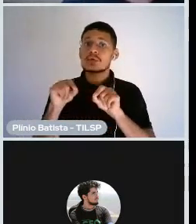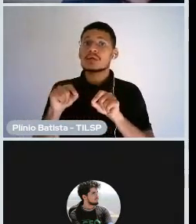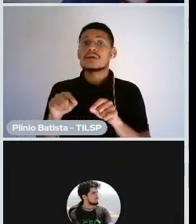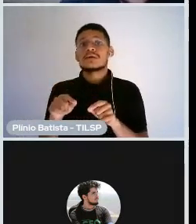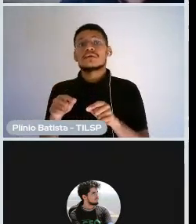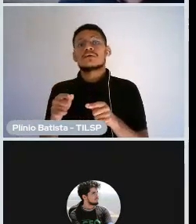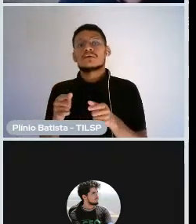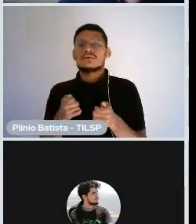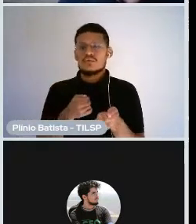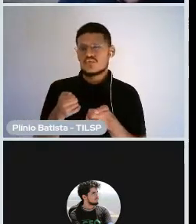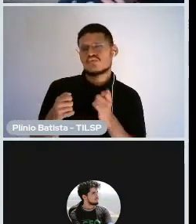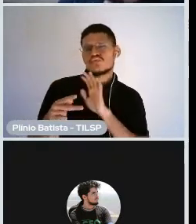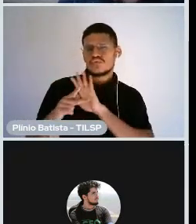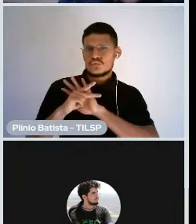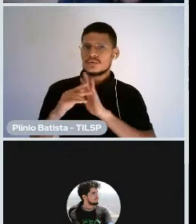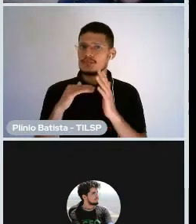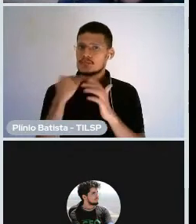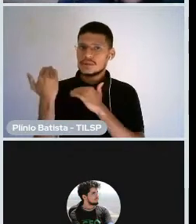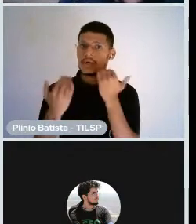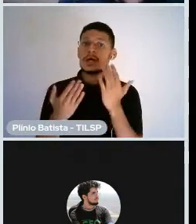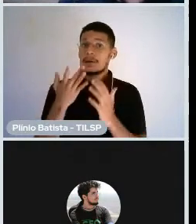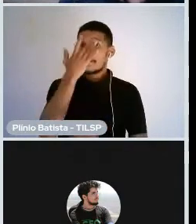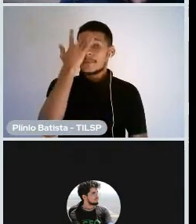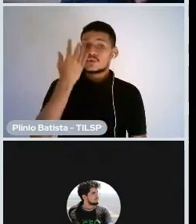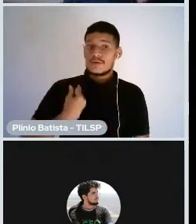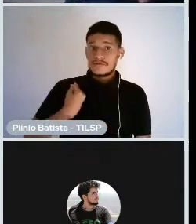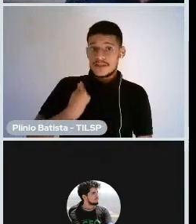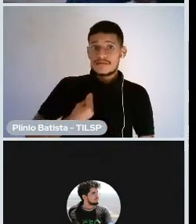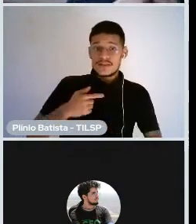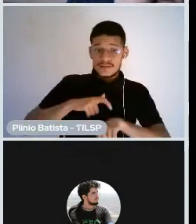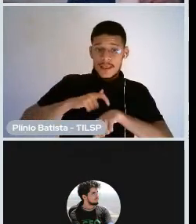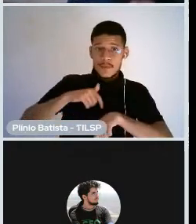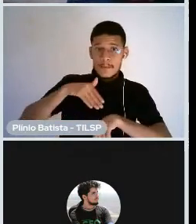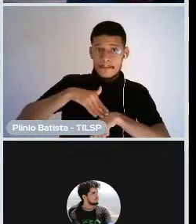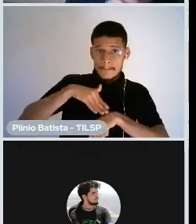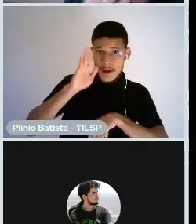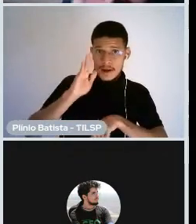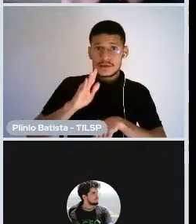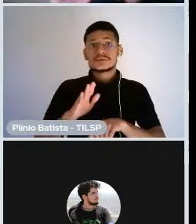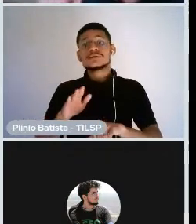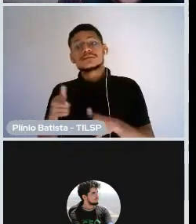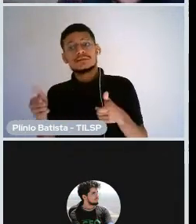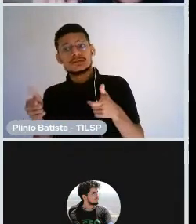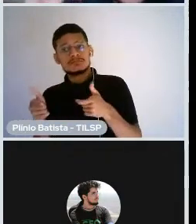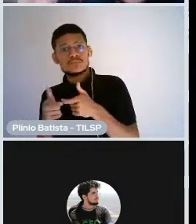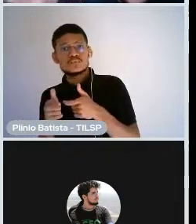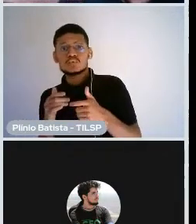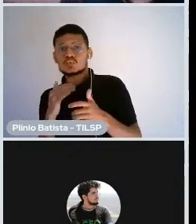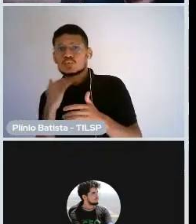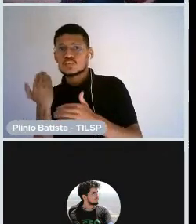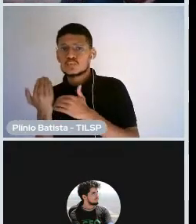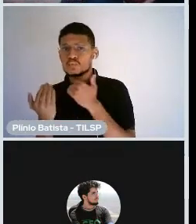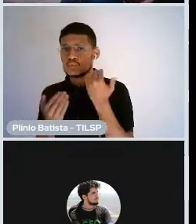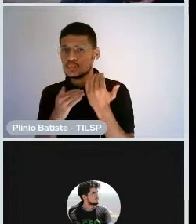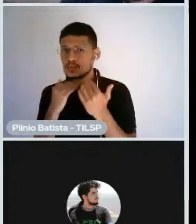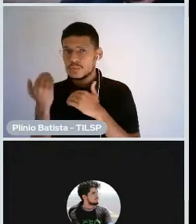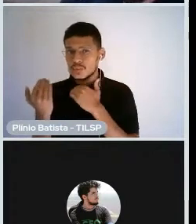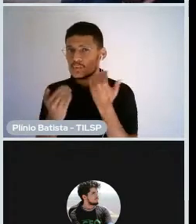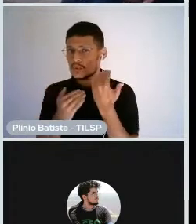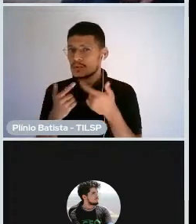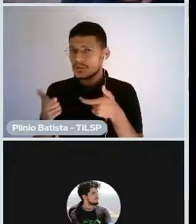Novamente, as pessoas continuam vivendo mais tempo, e diminuiu só um pouquinho a questão